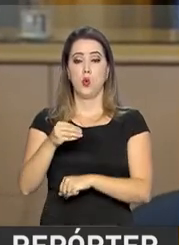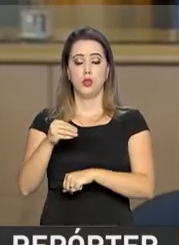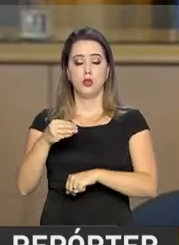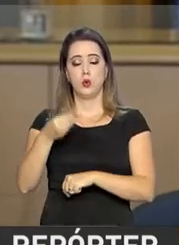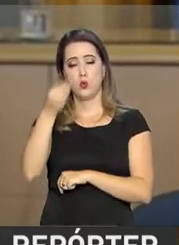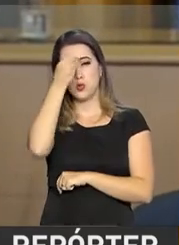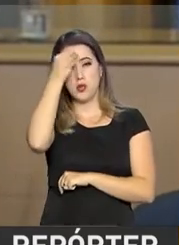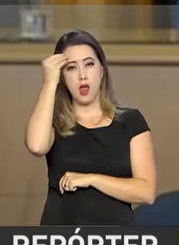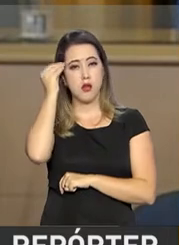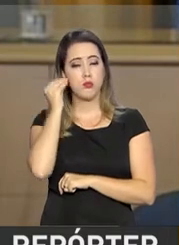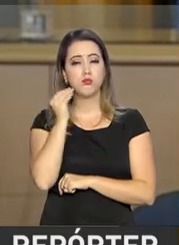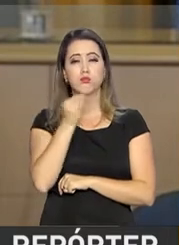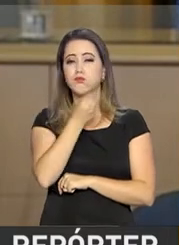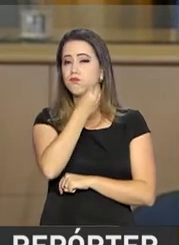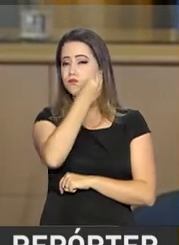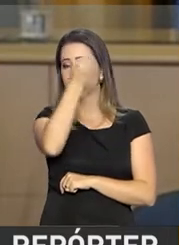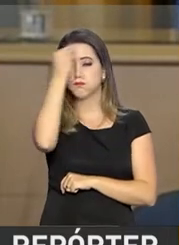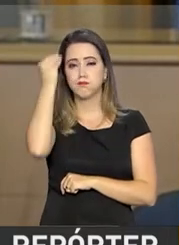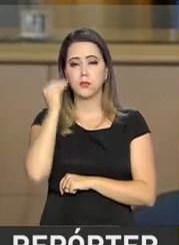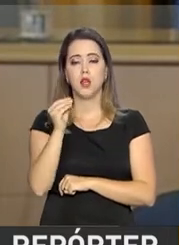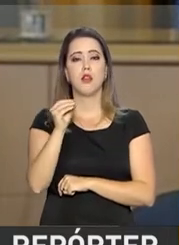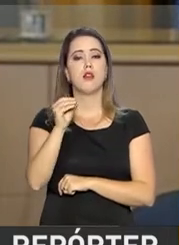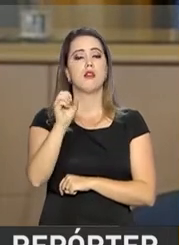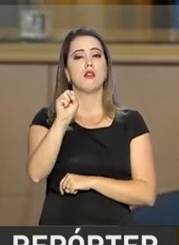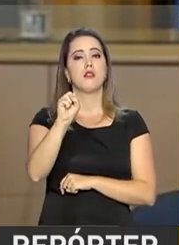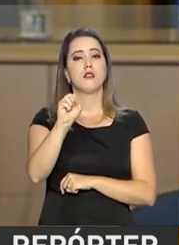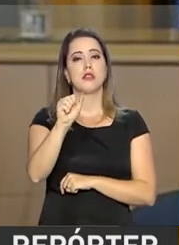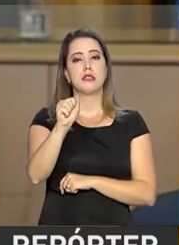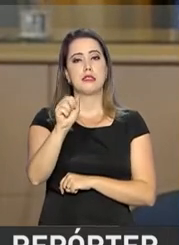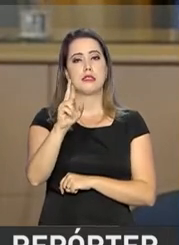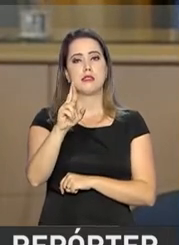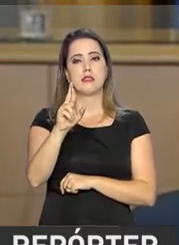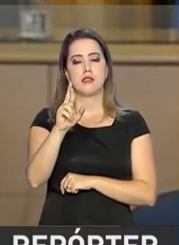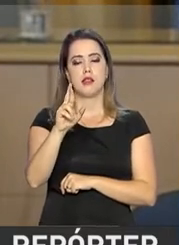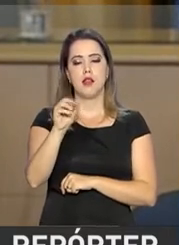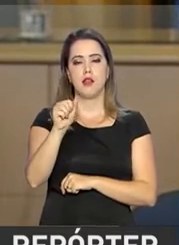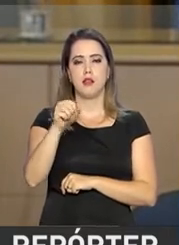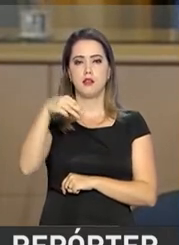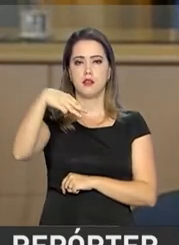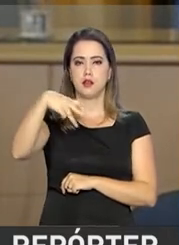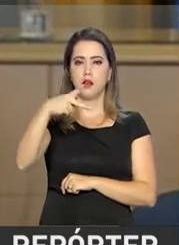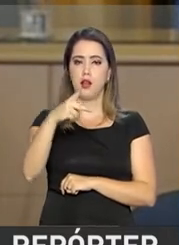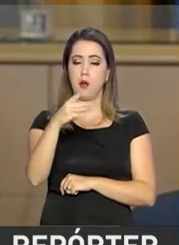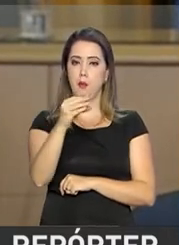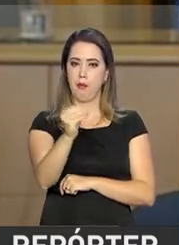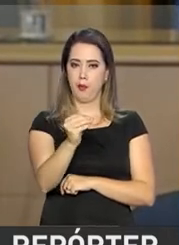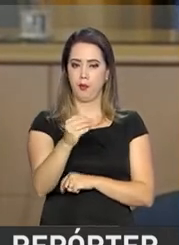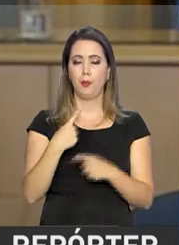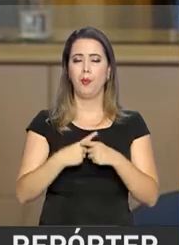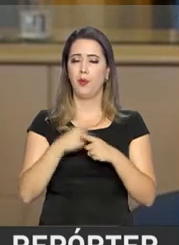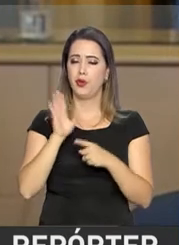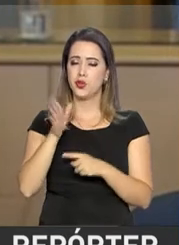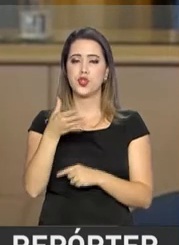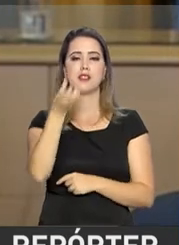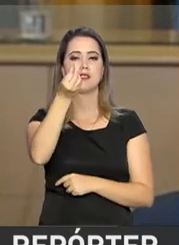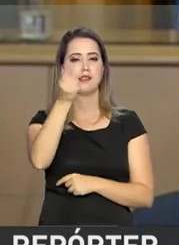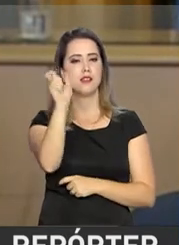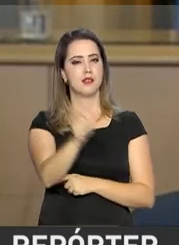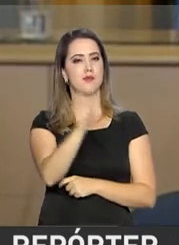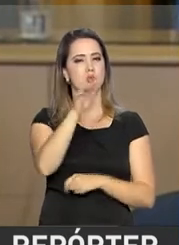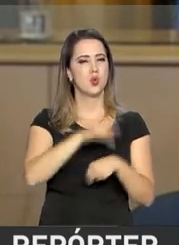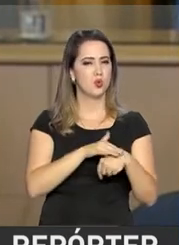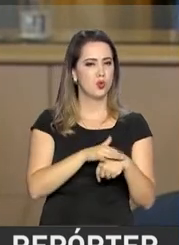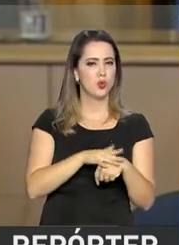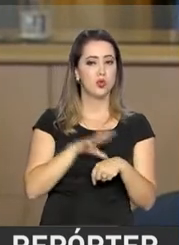Roraima. A meta é vacinar cerca de 400 mil pessoas. Até o momento foram confirmados 6 casos de sarampo em Roraima,